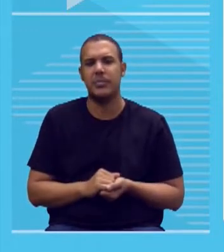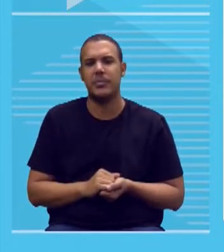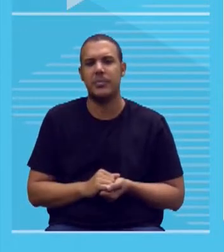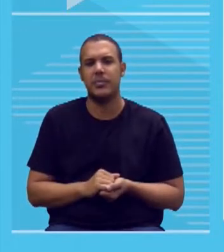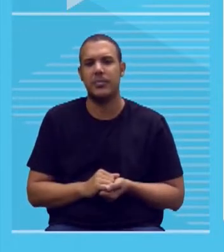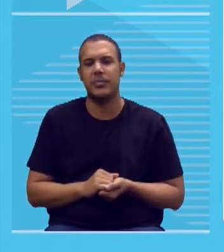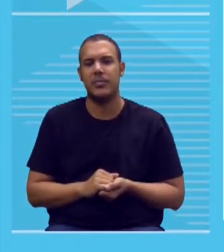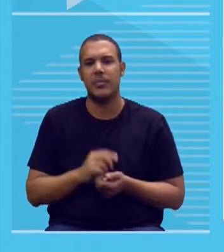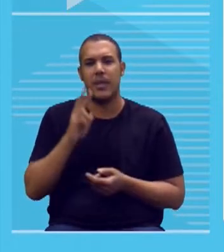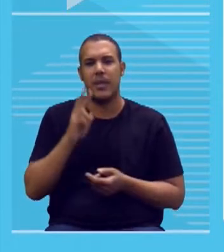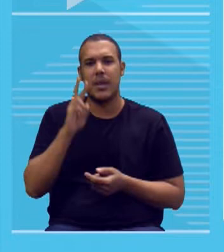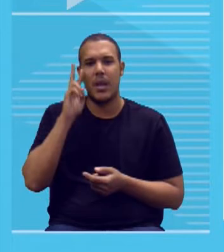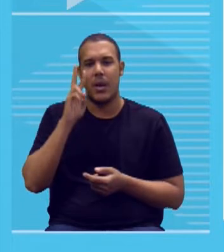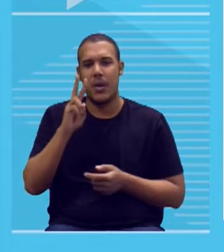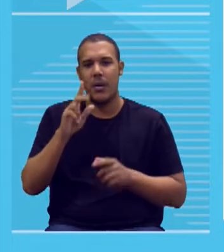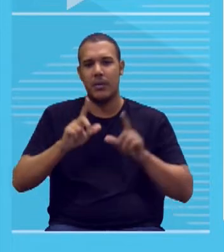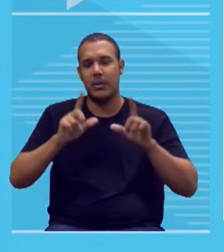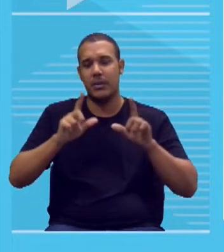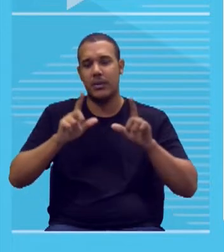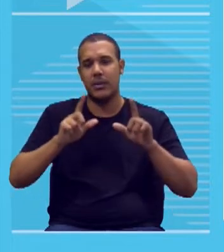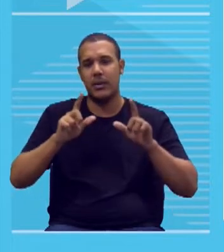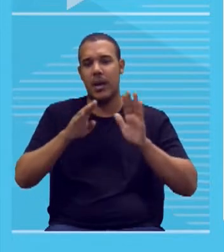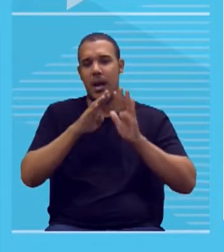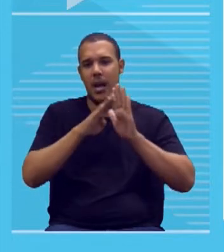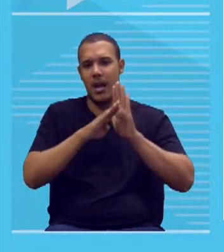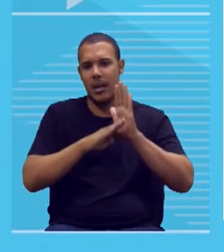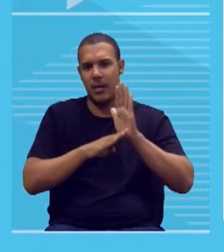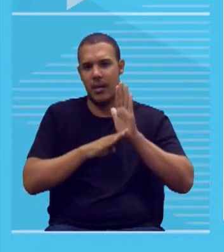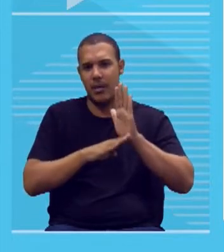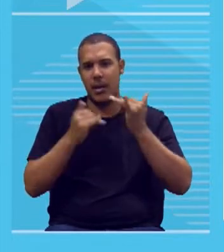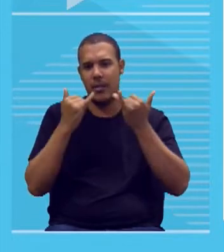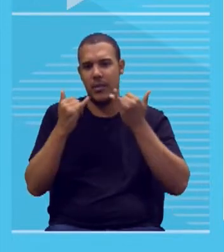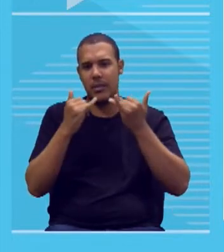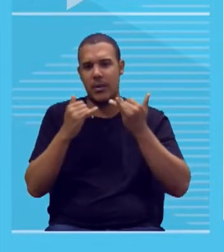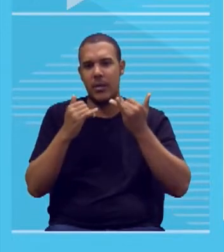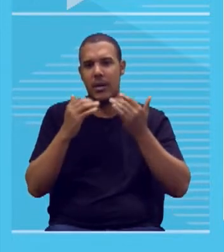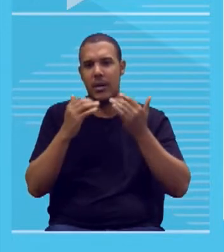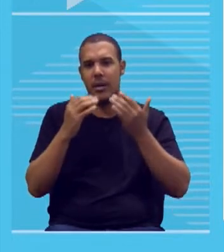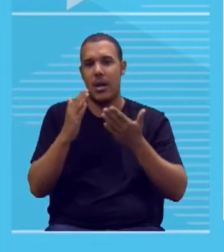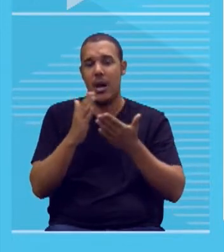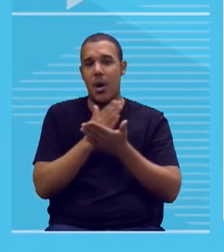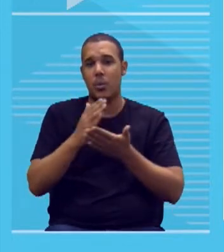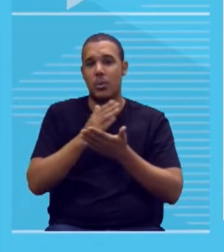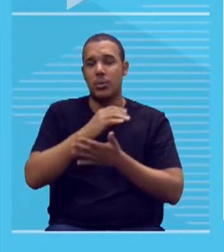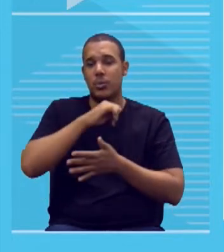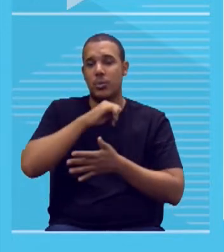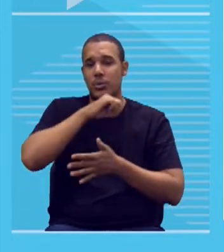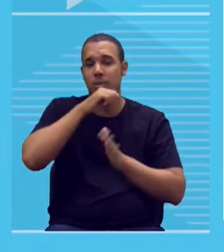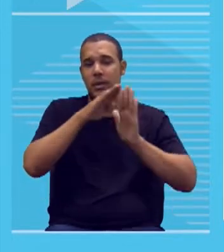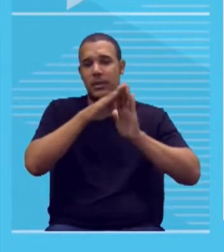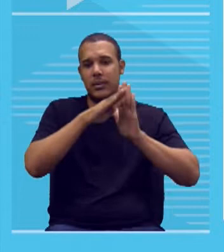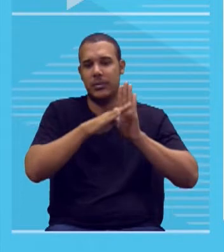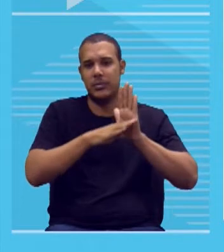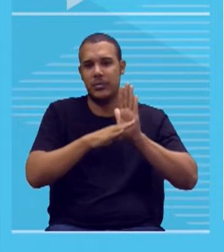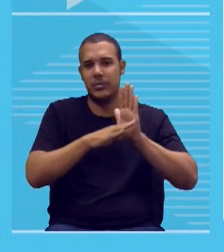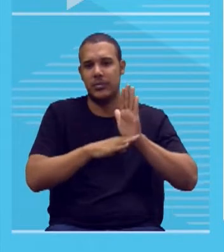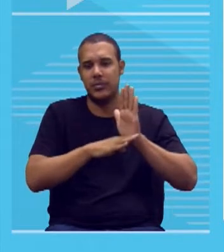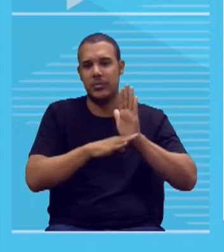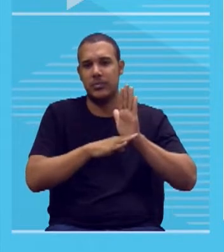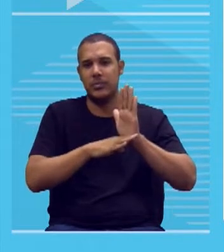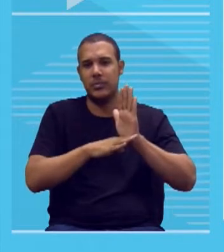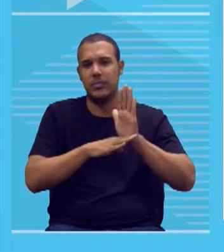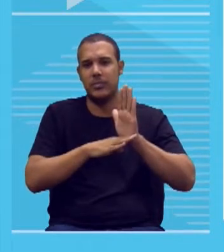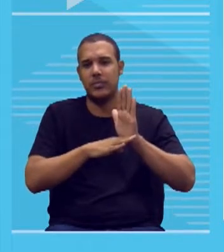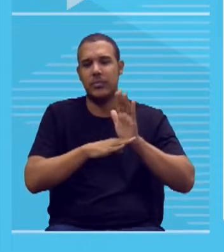aí porque lá no meio dessas espécies que estavam na lista de extinção e